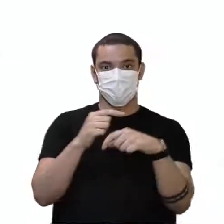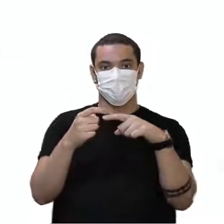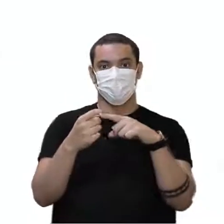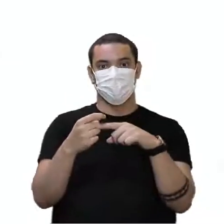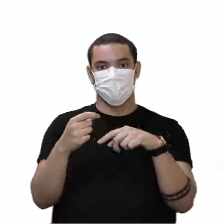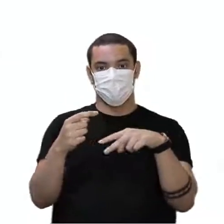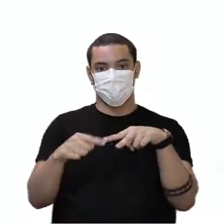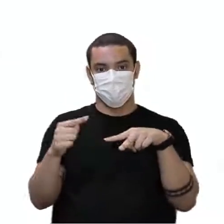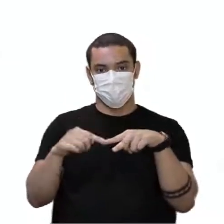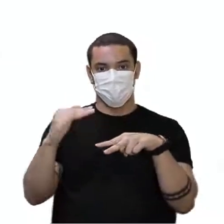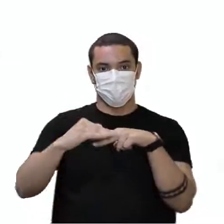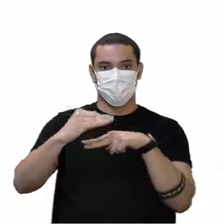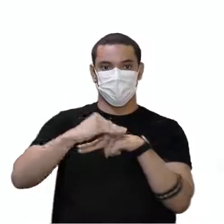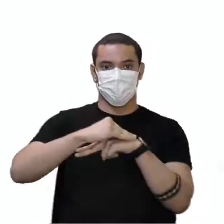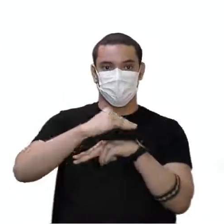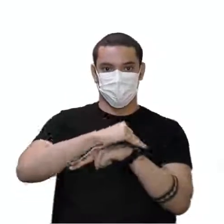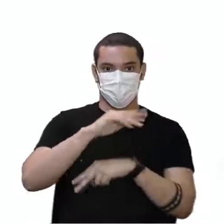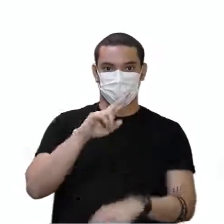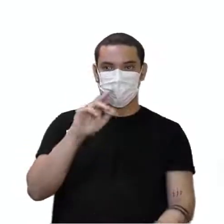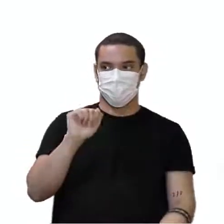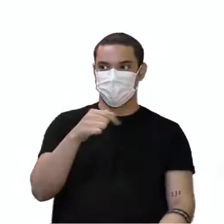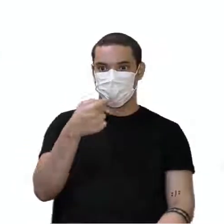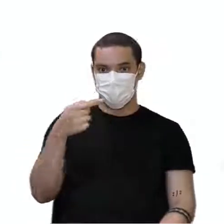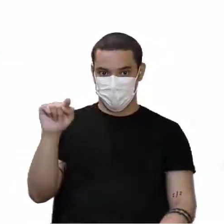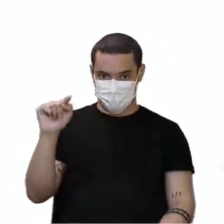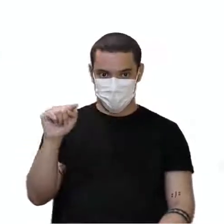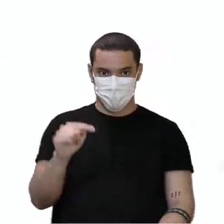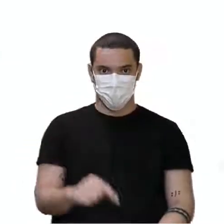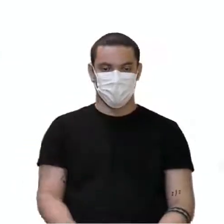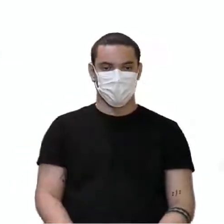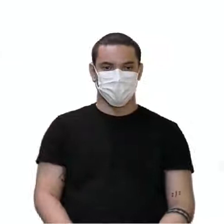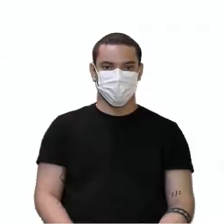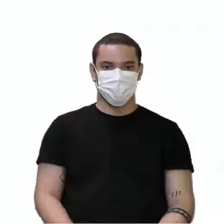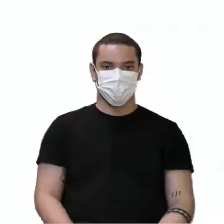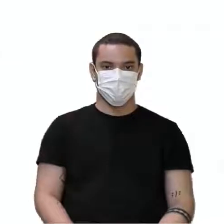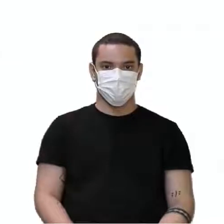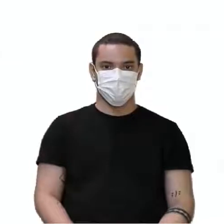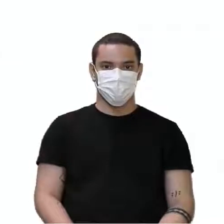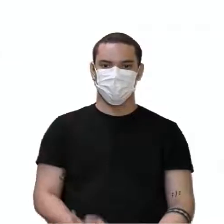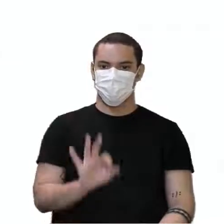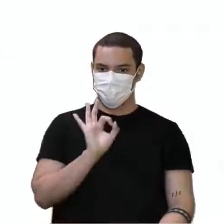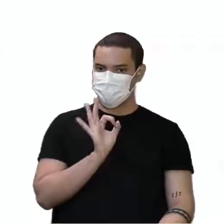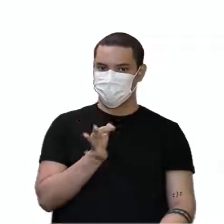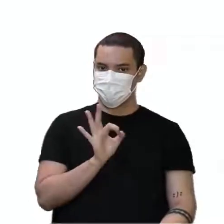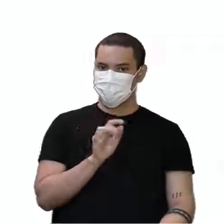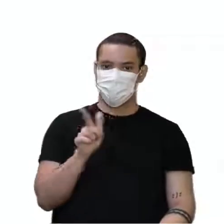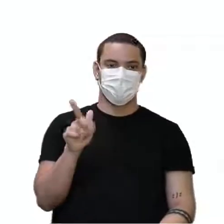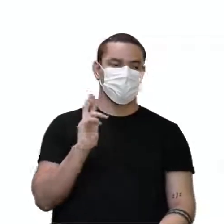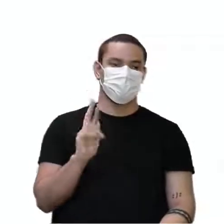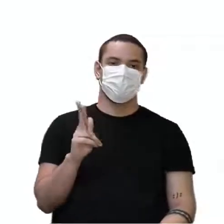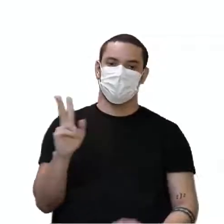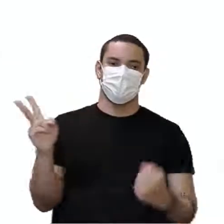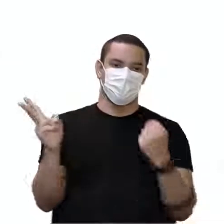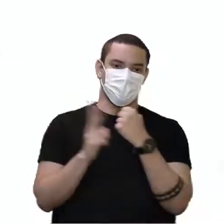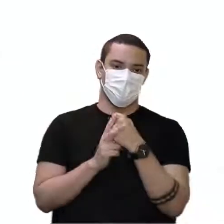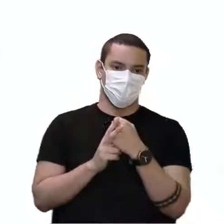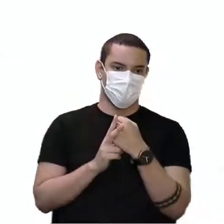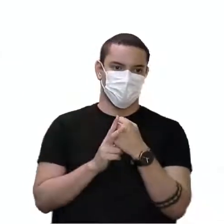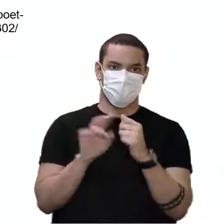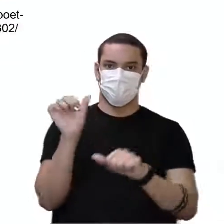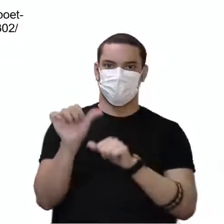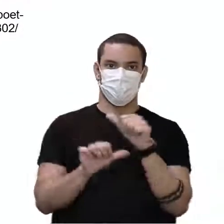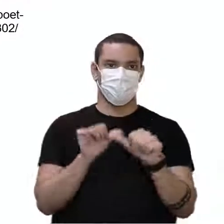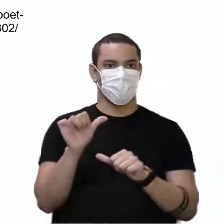pernas de sapo? Eaten é o particípio passado de eat, ok? Ele não é um verbo regular,